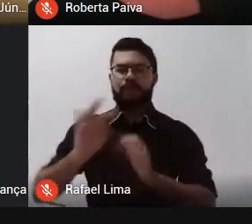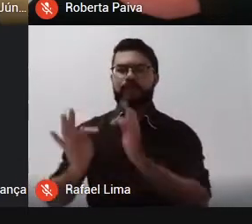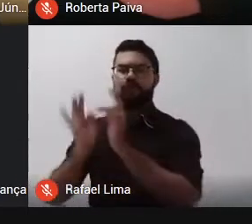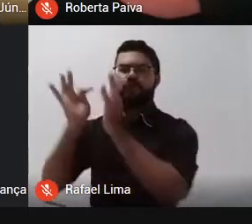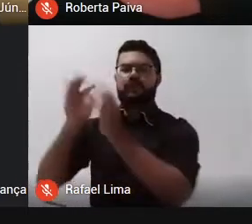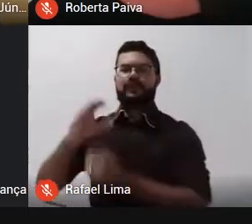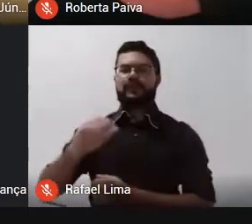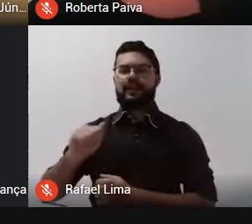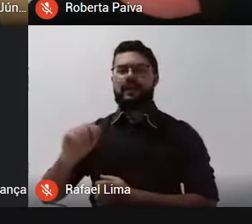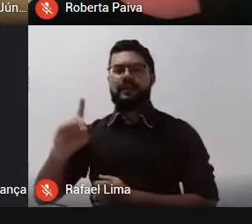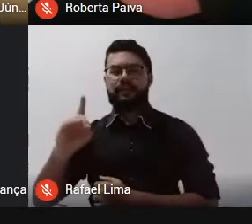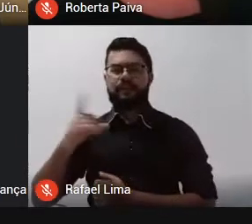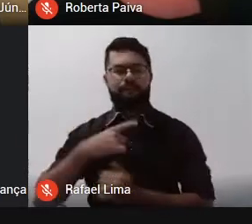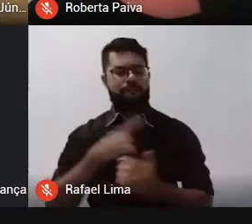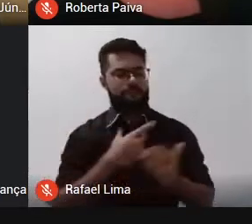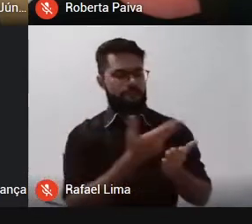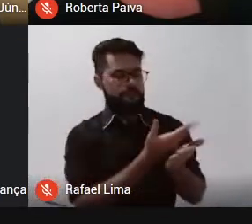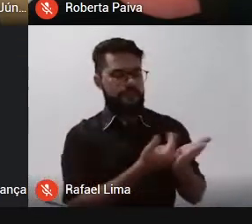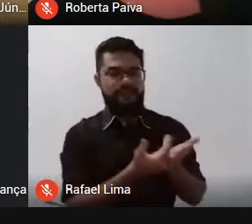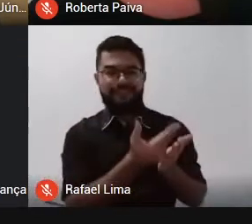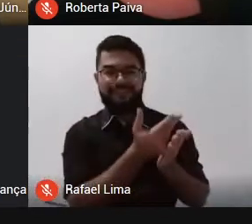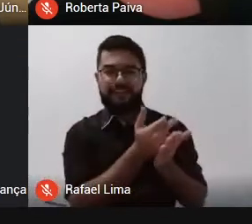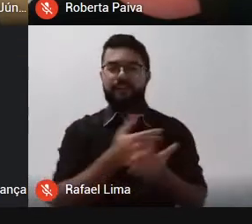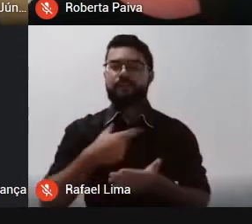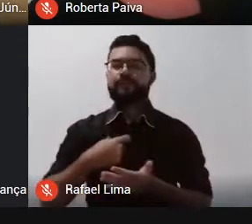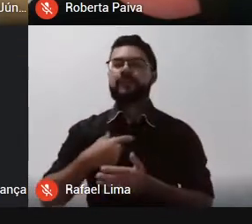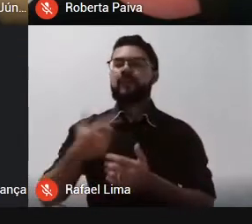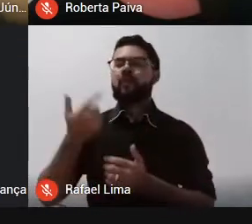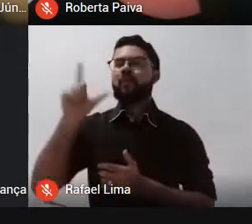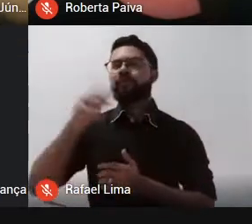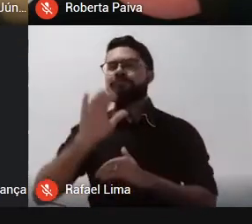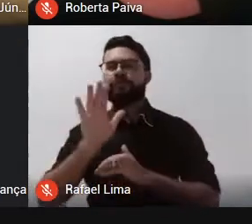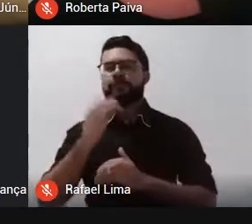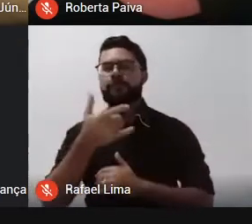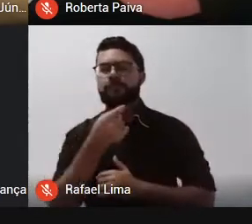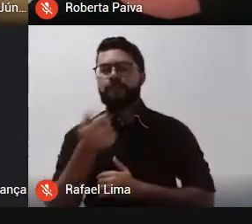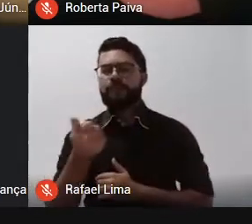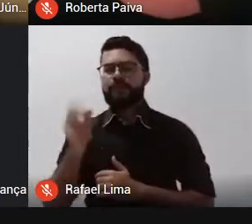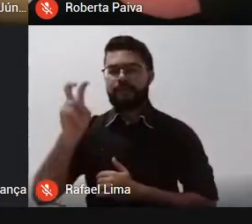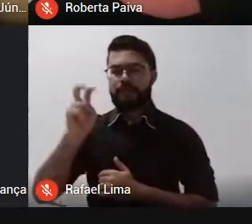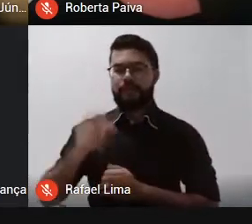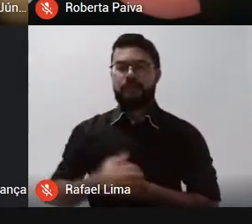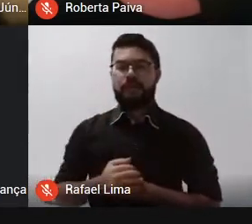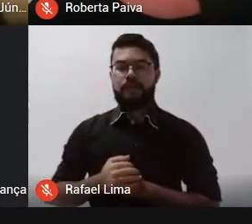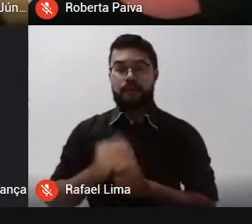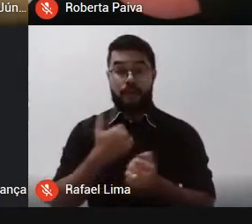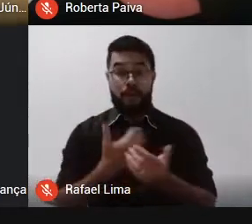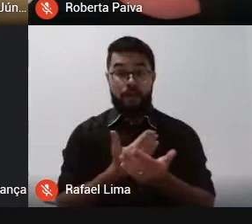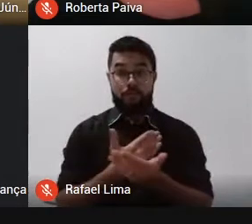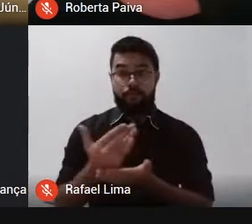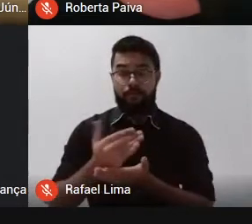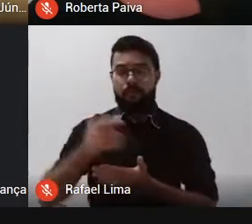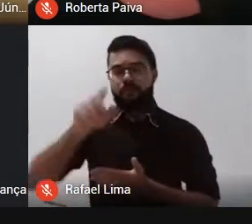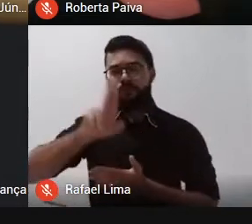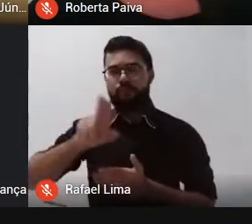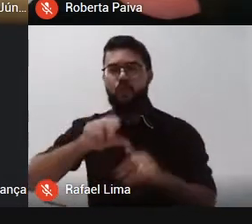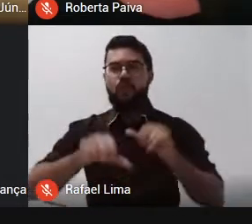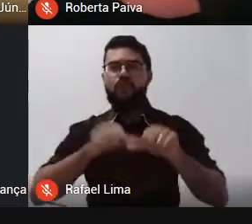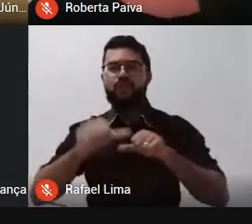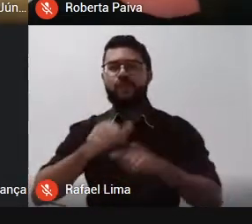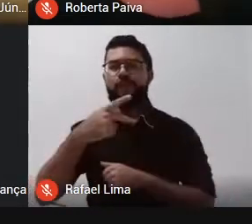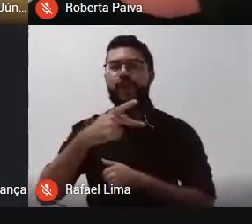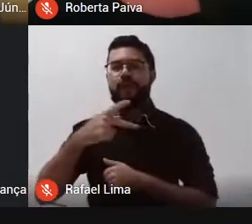na prancheta, e no segundo semestre de 2015, a gente parou e reformulou o PPC, né, a gente tinha